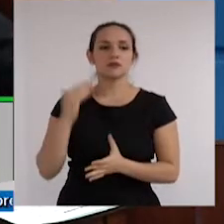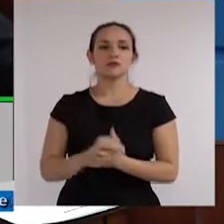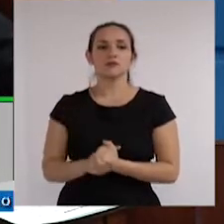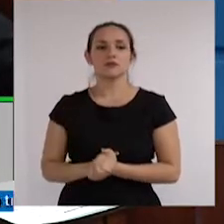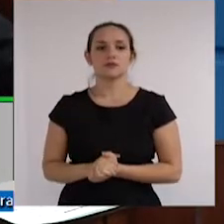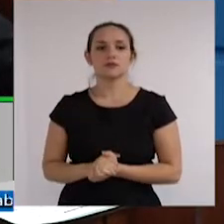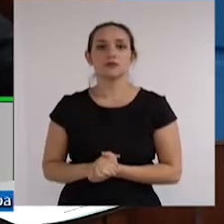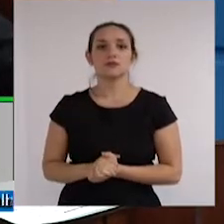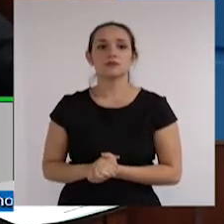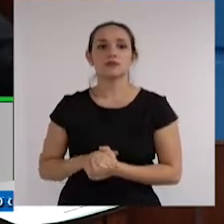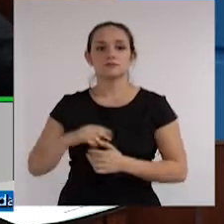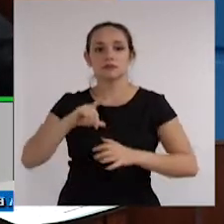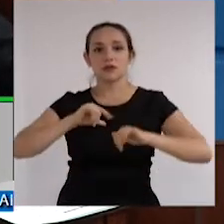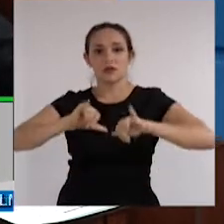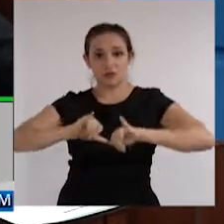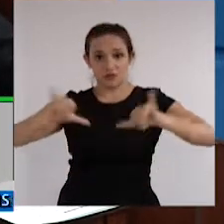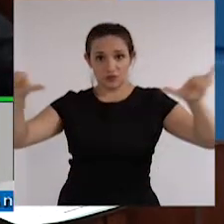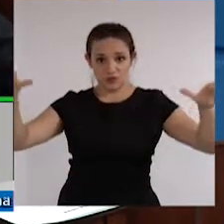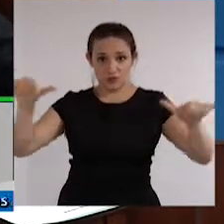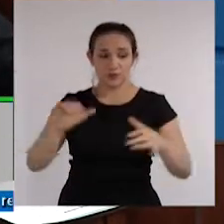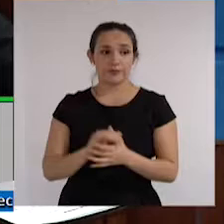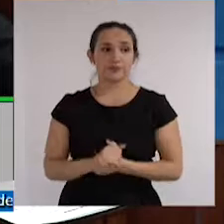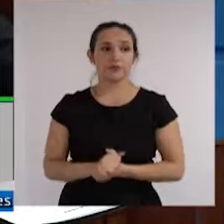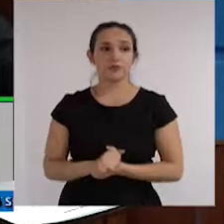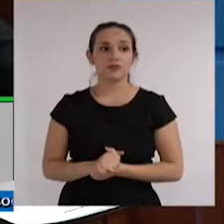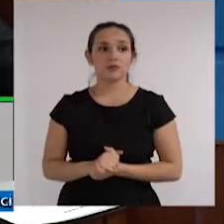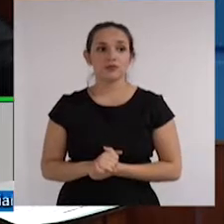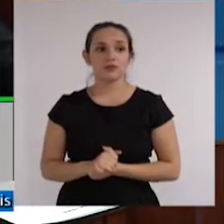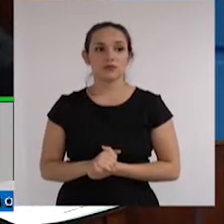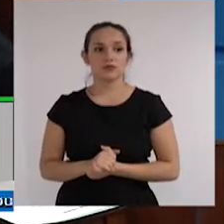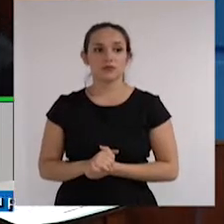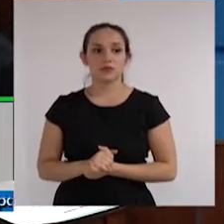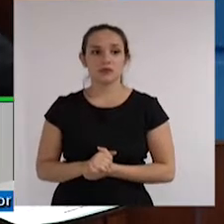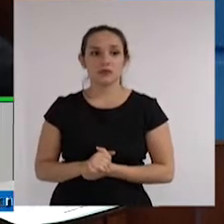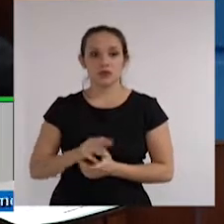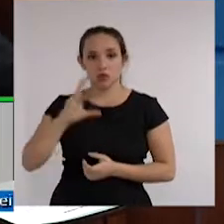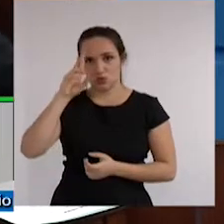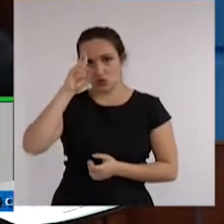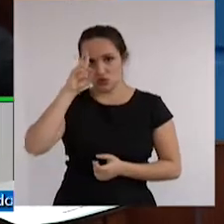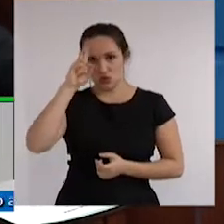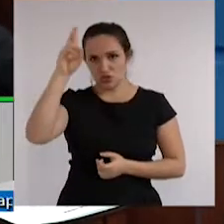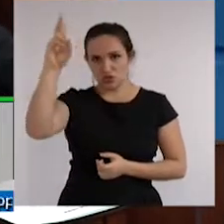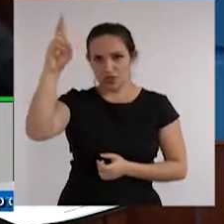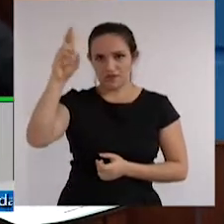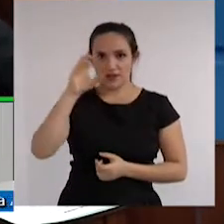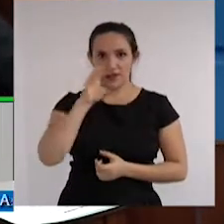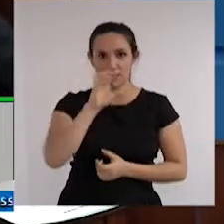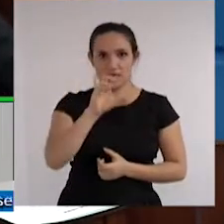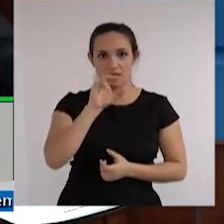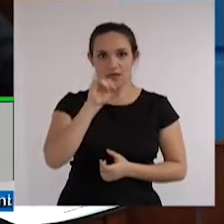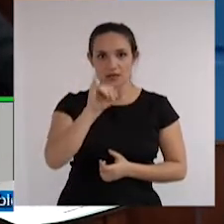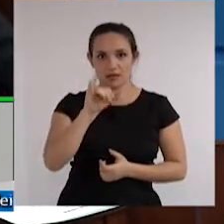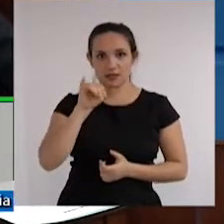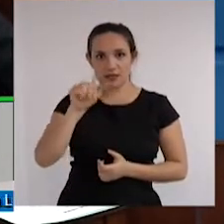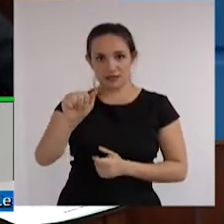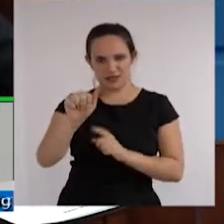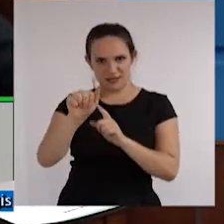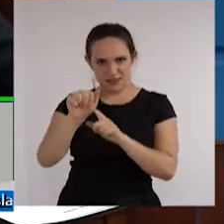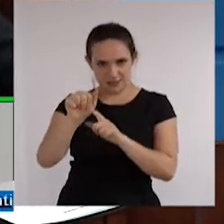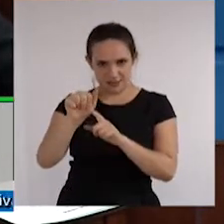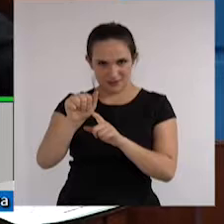foi divulgado que o chefe da CIA dos Estados Unidos